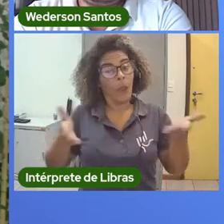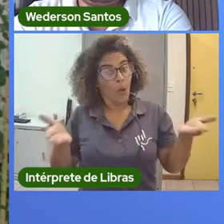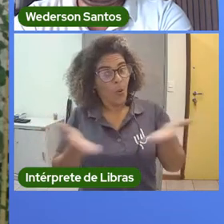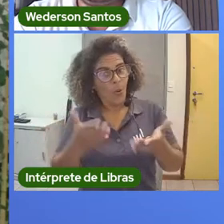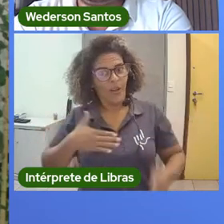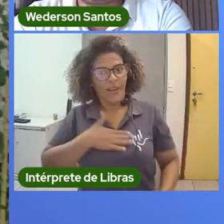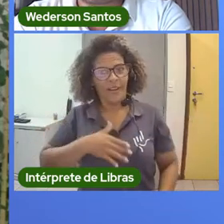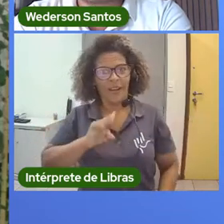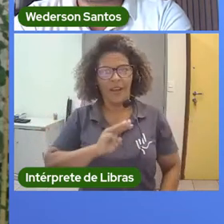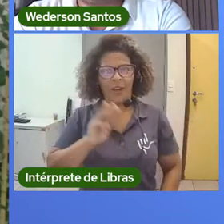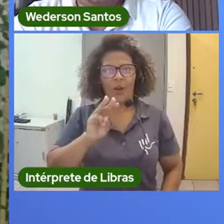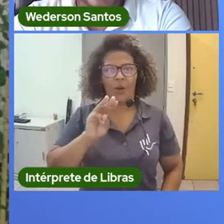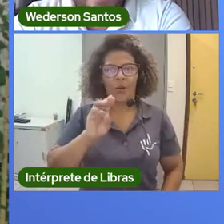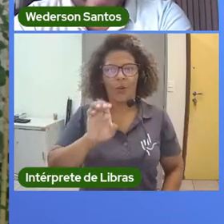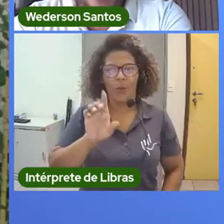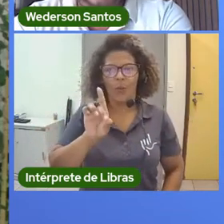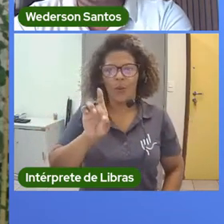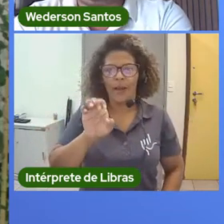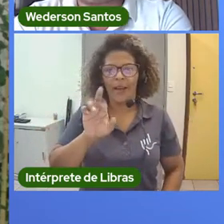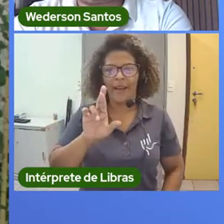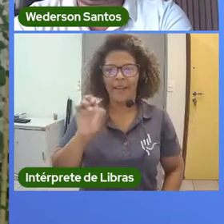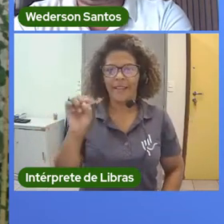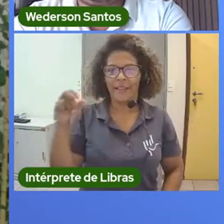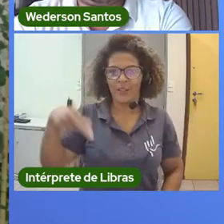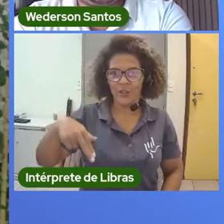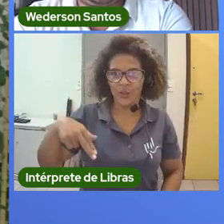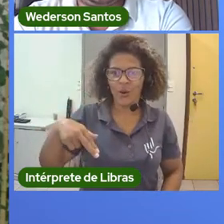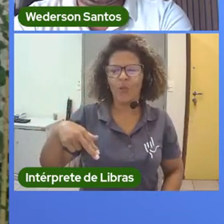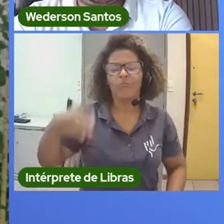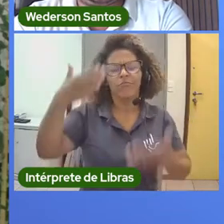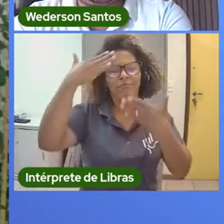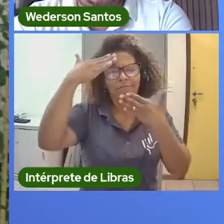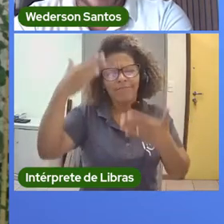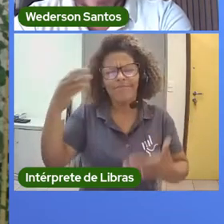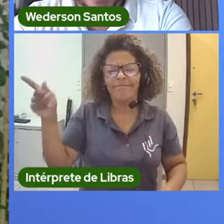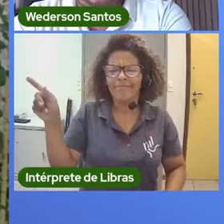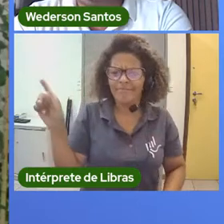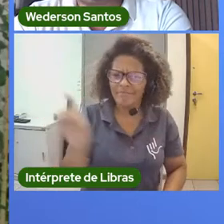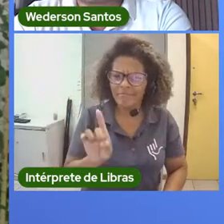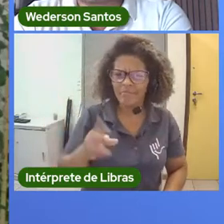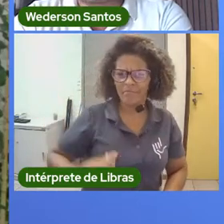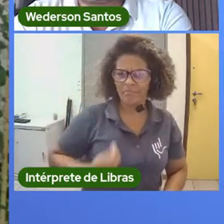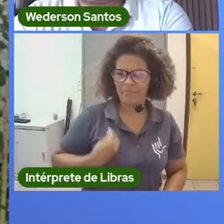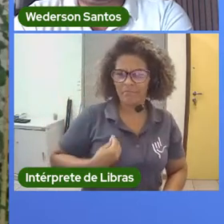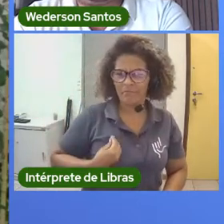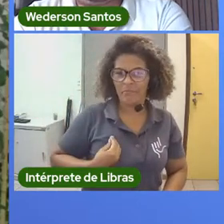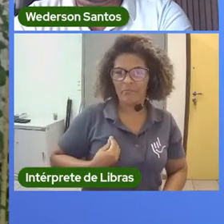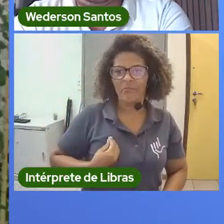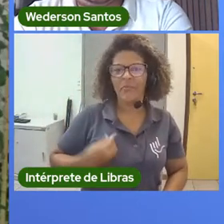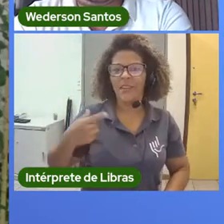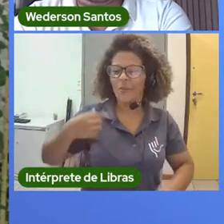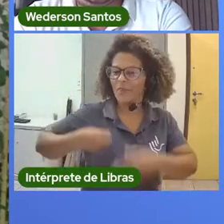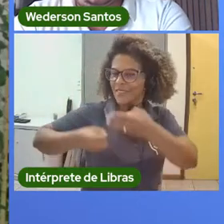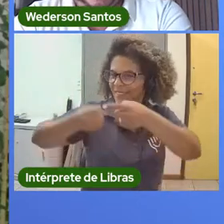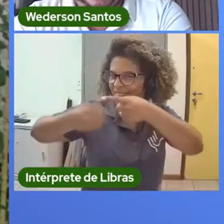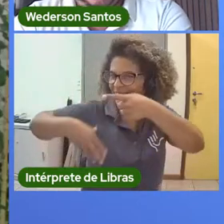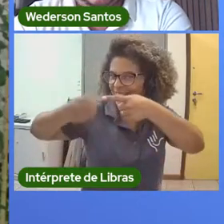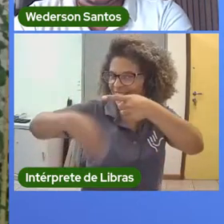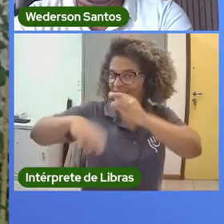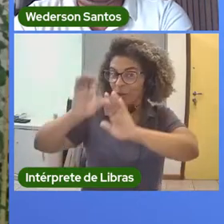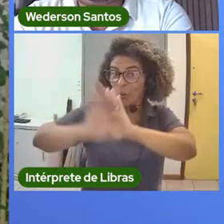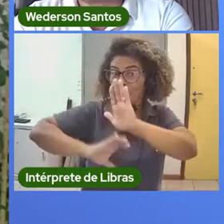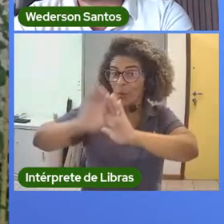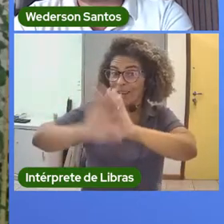o Ederson Rufino dos Santos. Boa tarde, Ederson. Obrigado. Daqui a um pouquinho eu vou anunciar todo o teu currículo, mas de antemão, obrigado